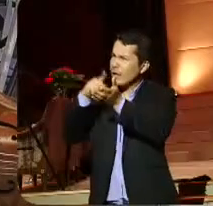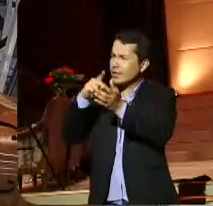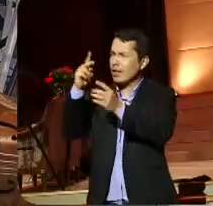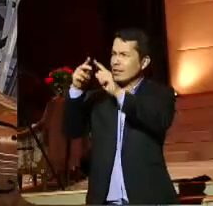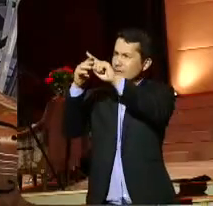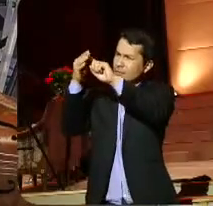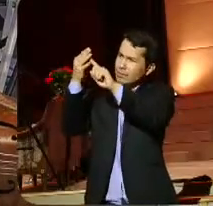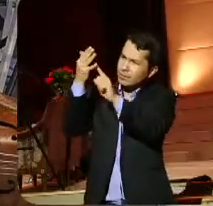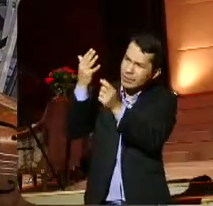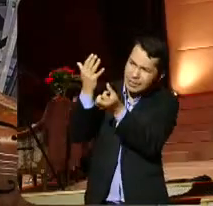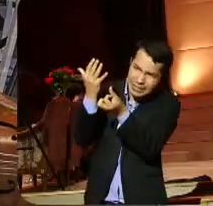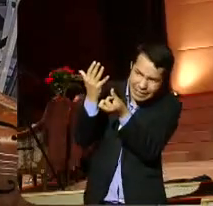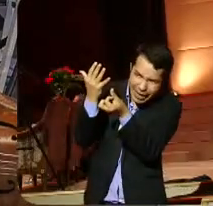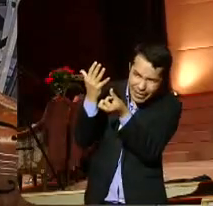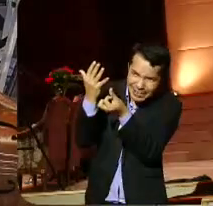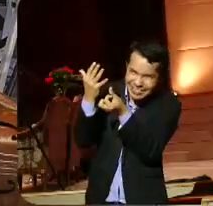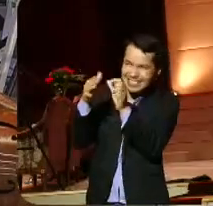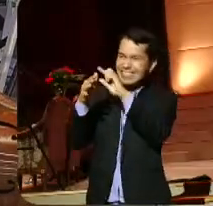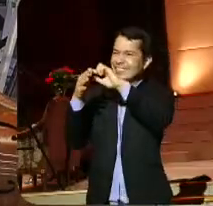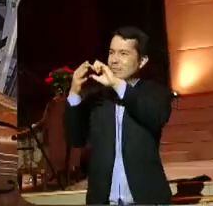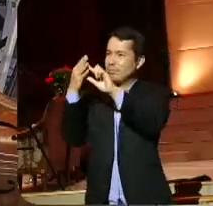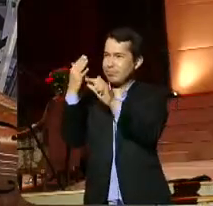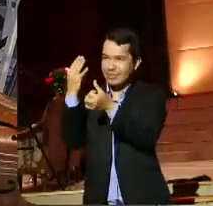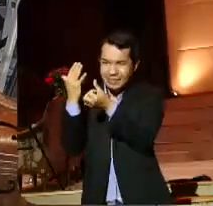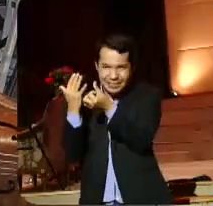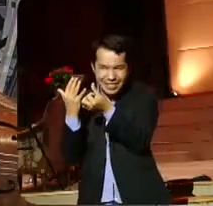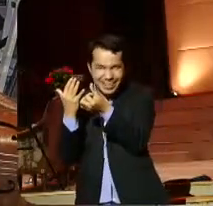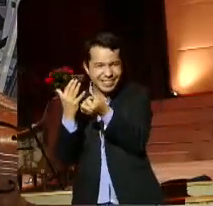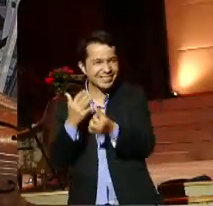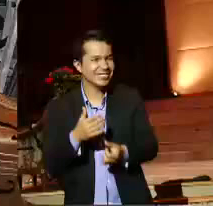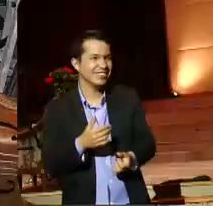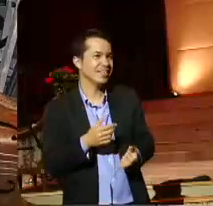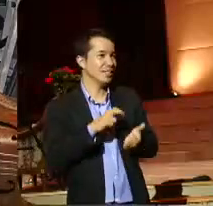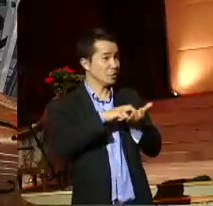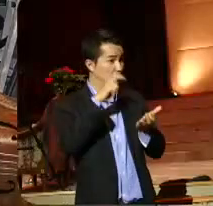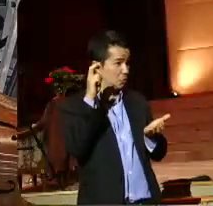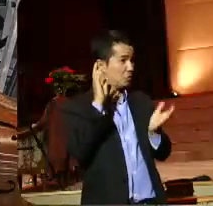ou melhor, a sexta revelação aqui, se a gente olhar desde amanhã.